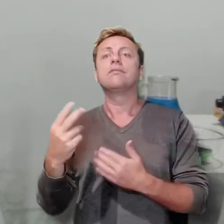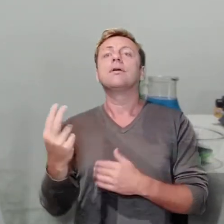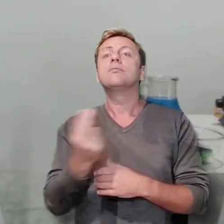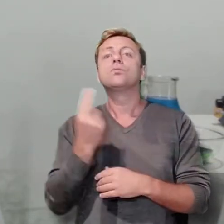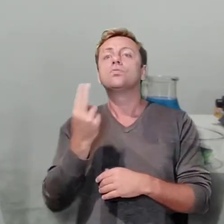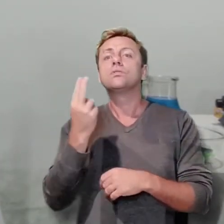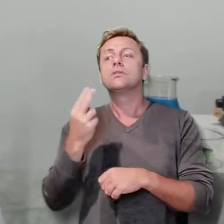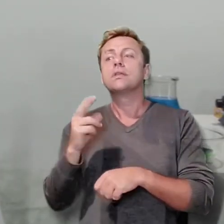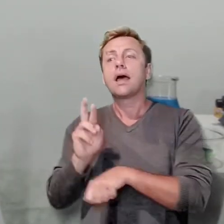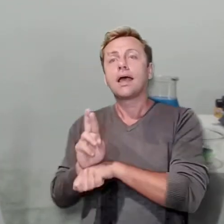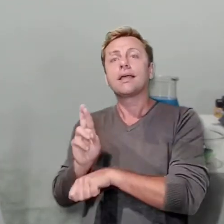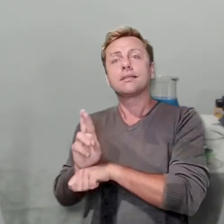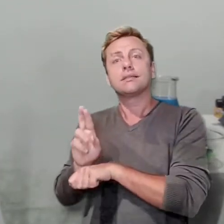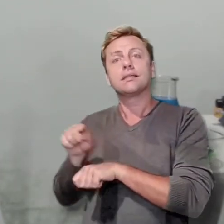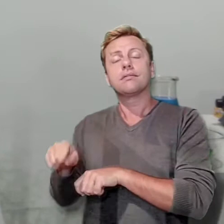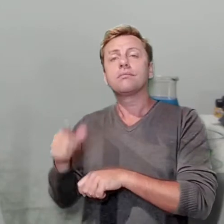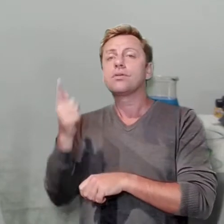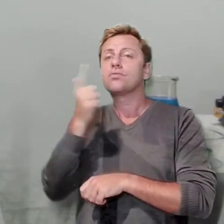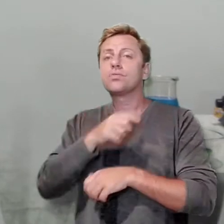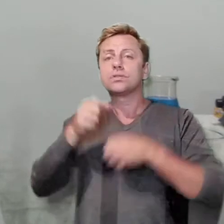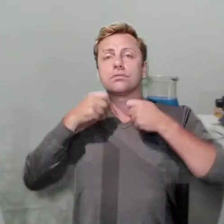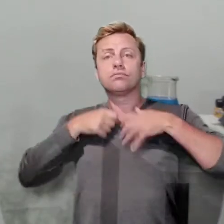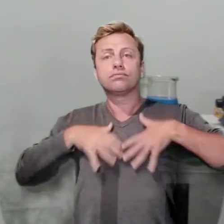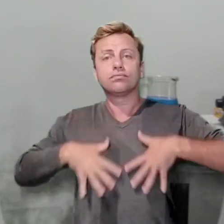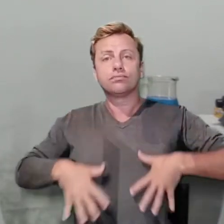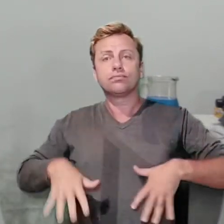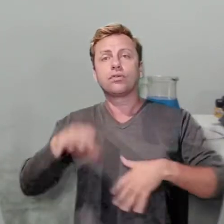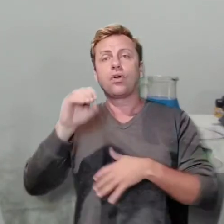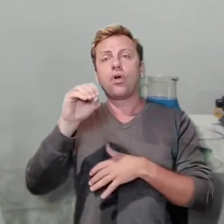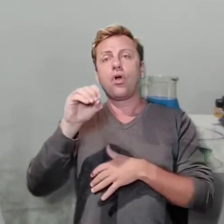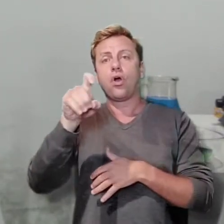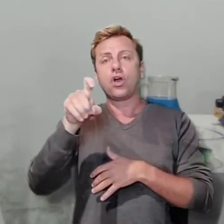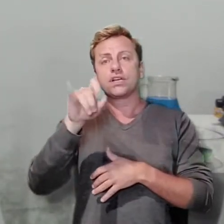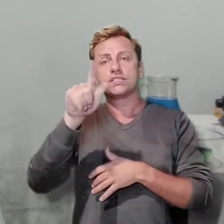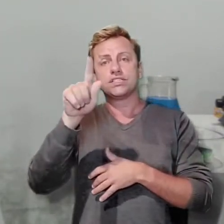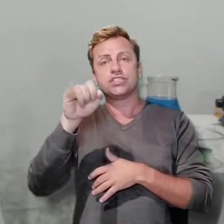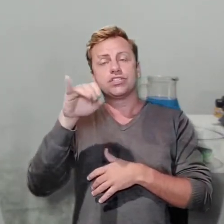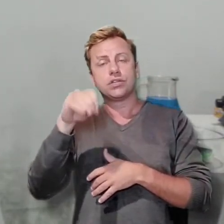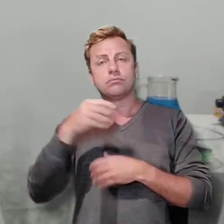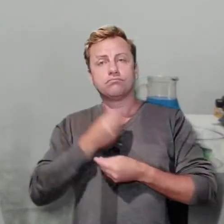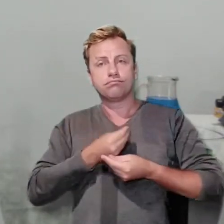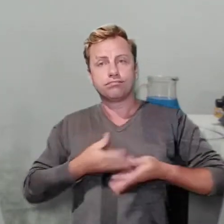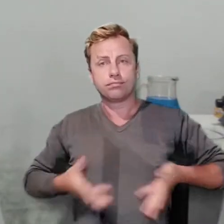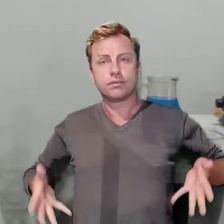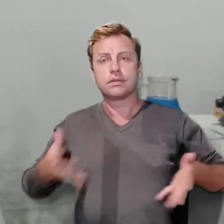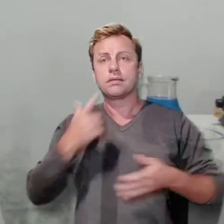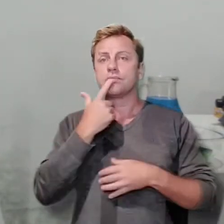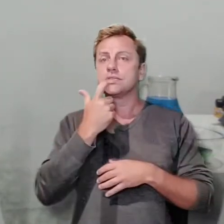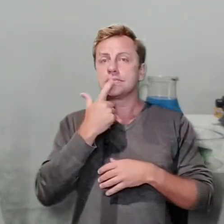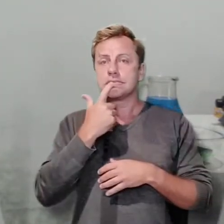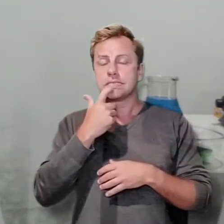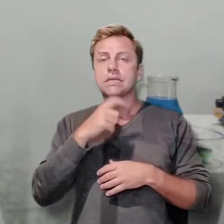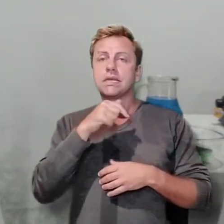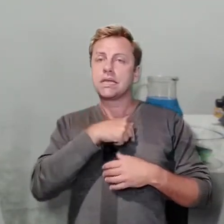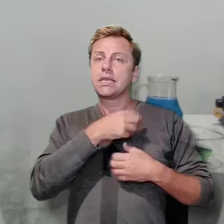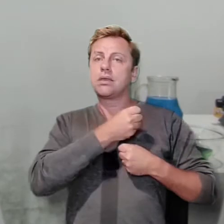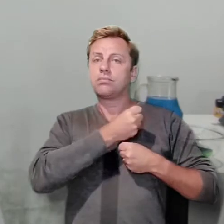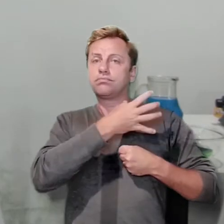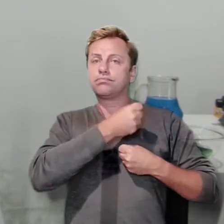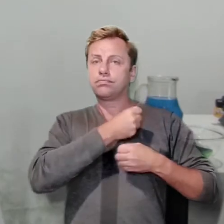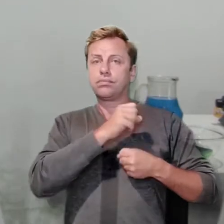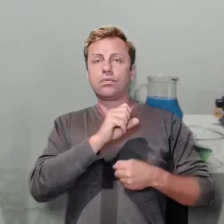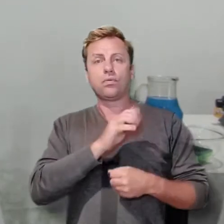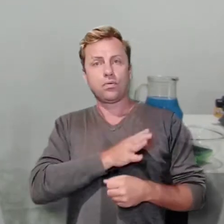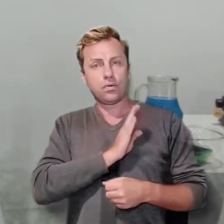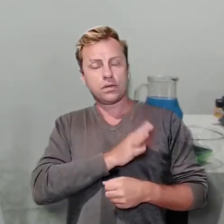precisar usar dessa reserva respiratória para oxigenar mais o nosso sangue, que vai ser bombeado pelo nosso